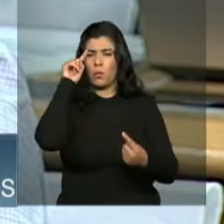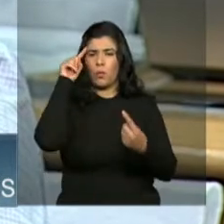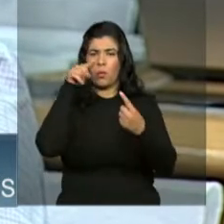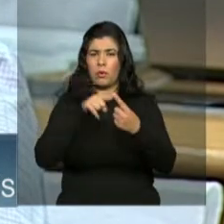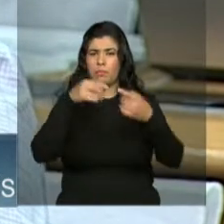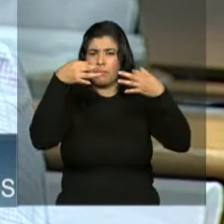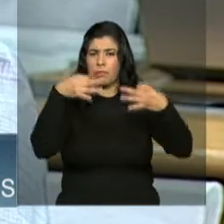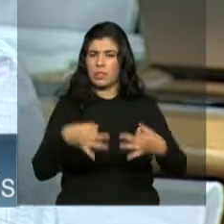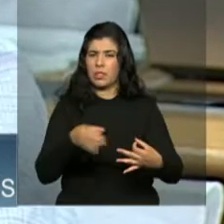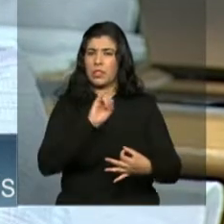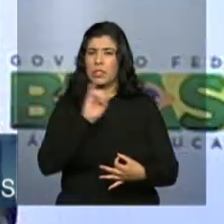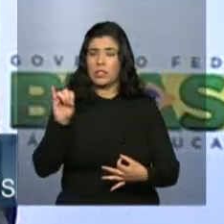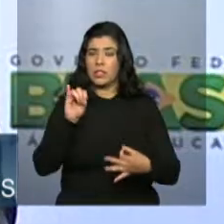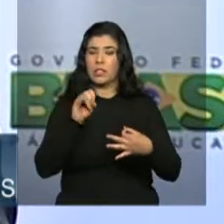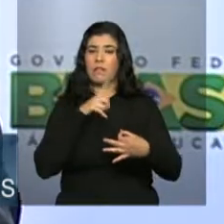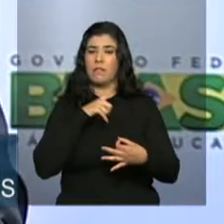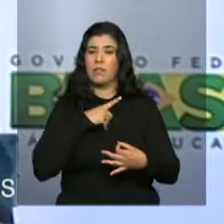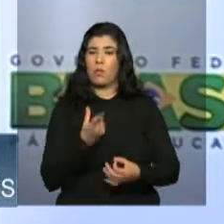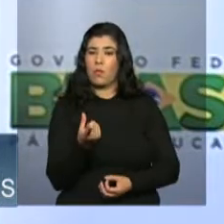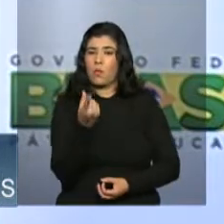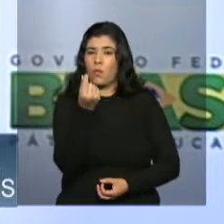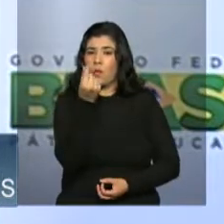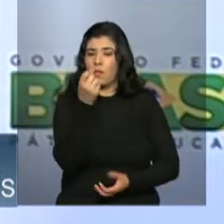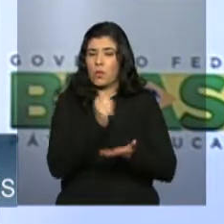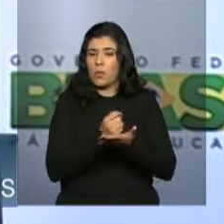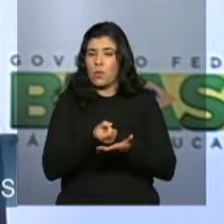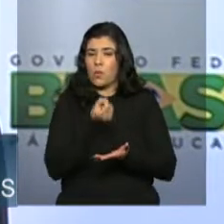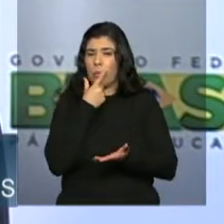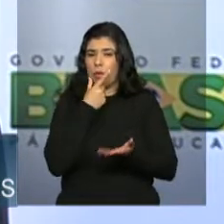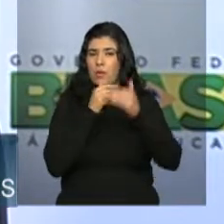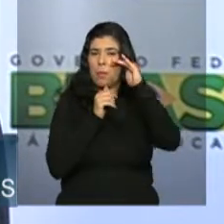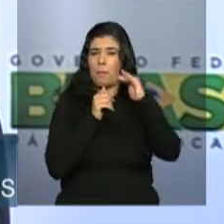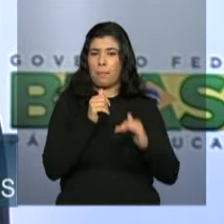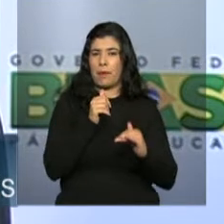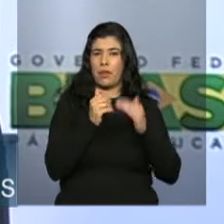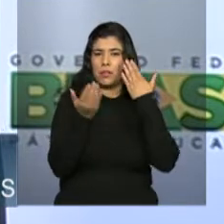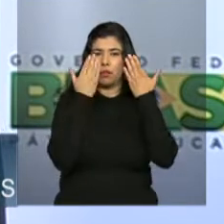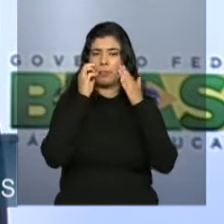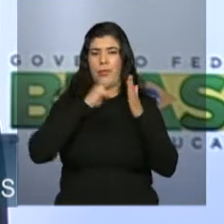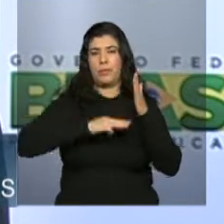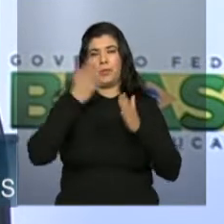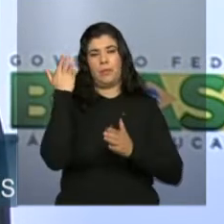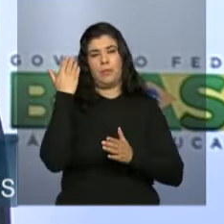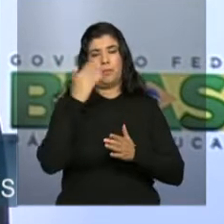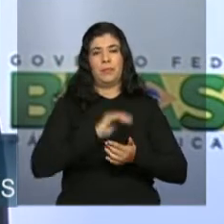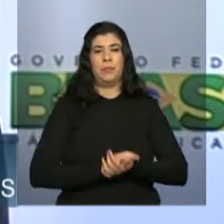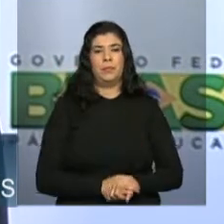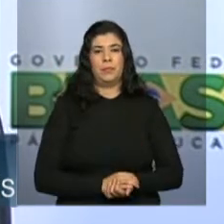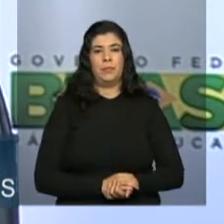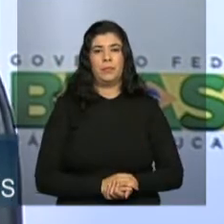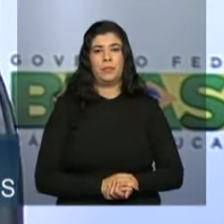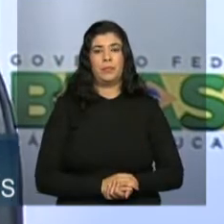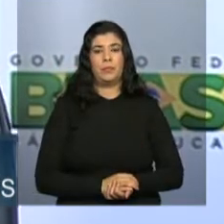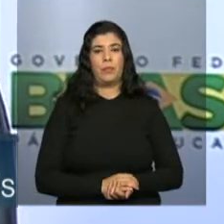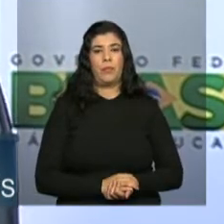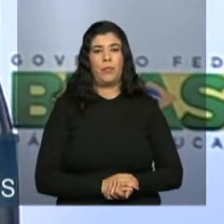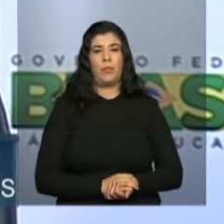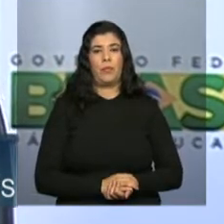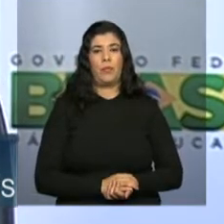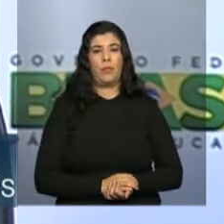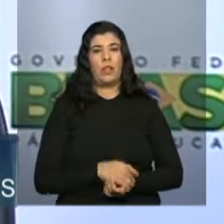os presos realmente não sejam abaixo em relação à metodologia anterior nós temos que considerar os